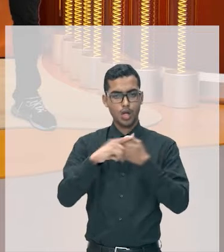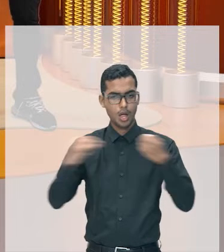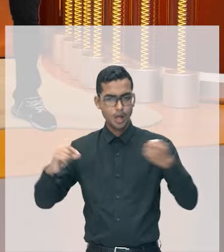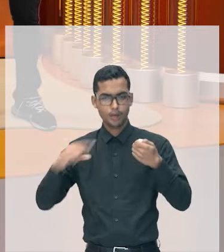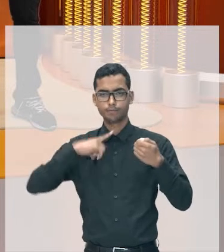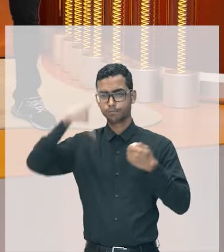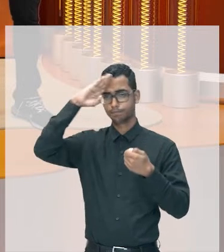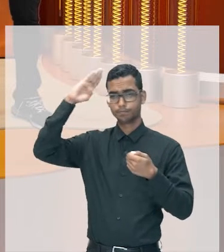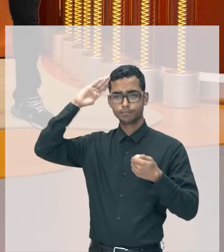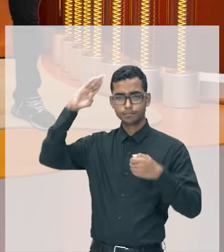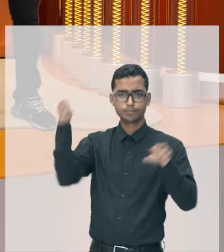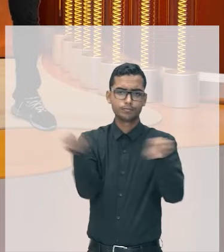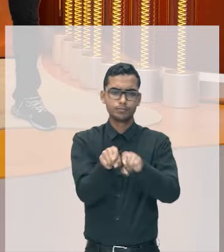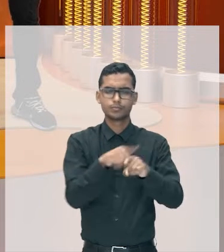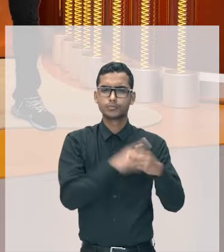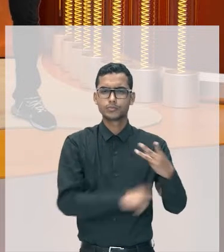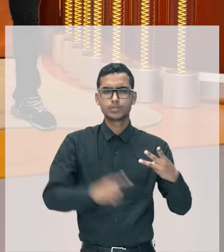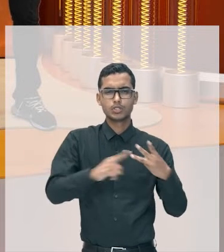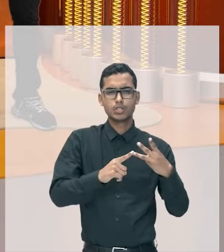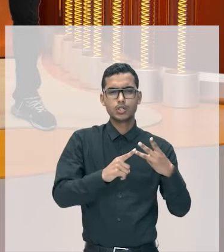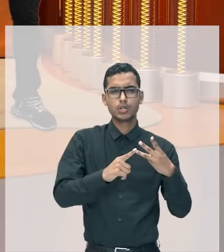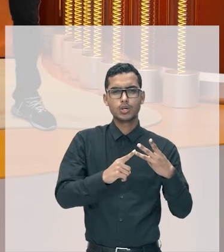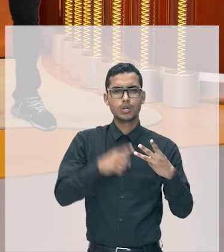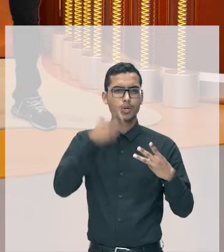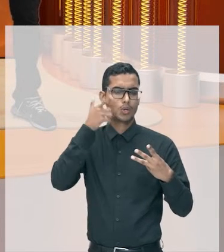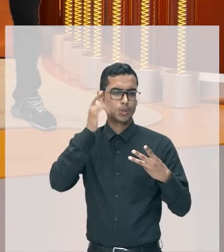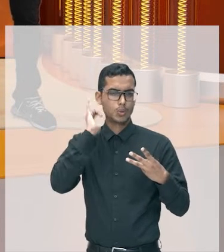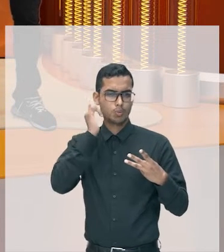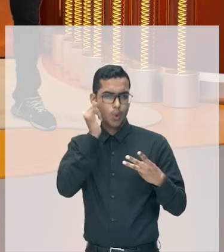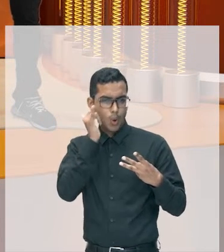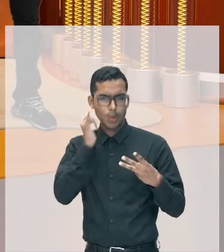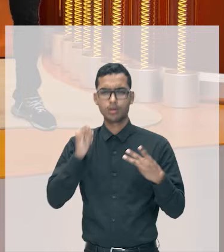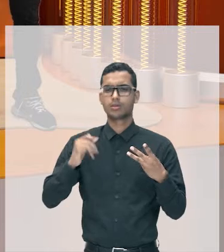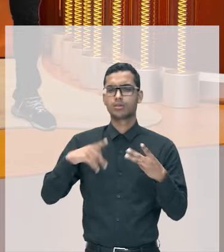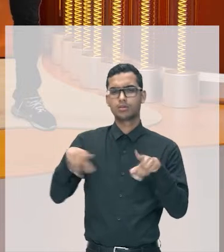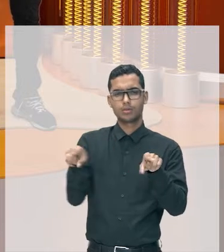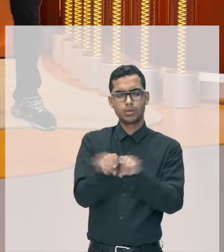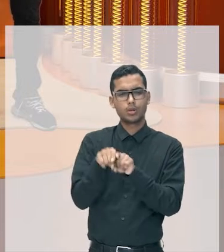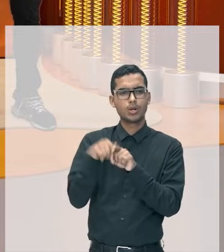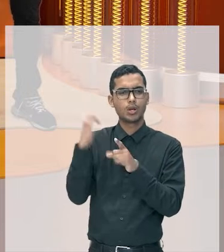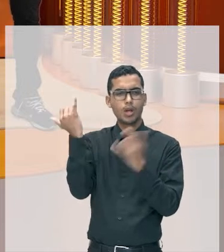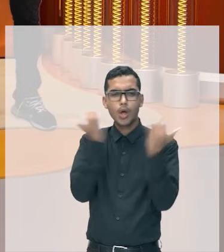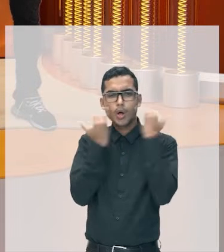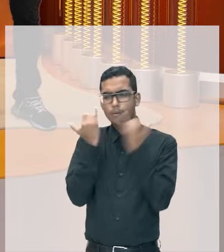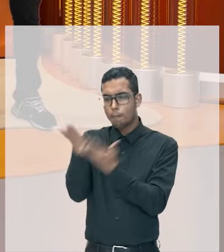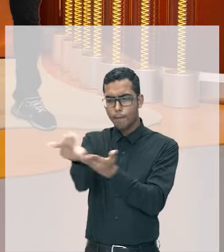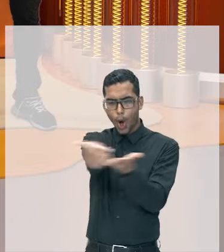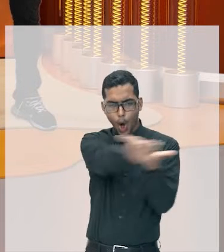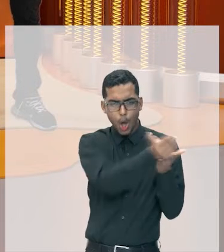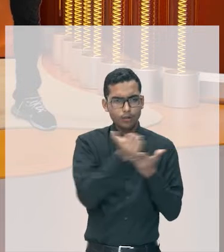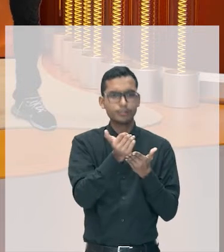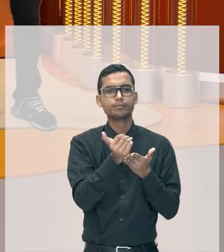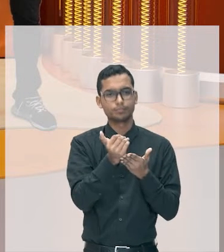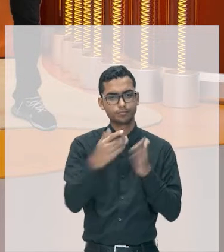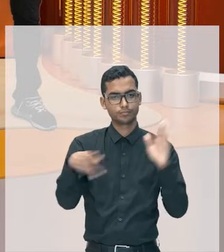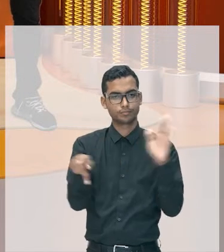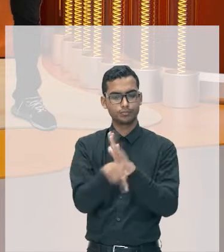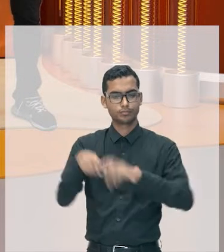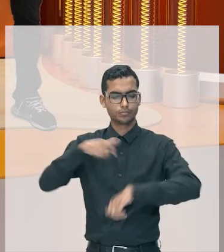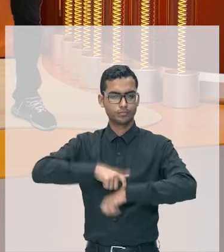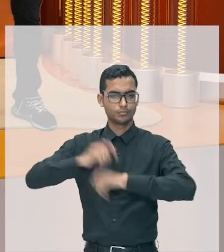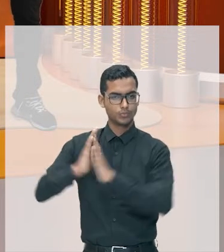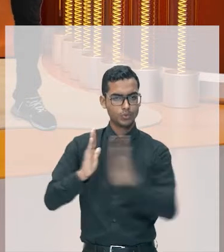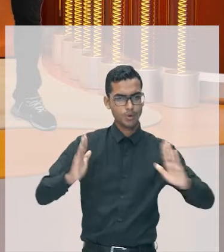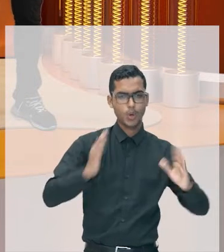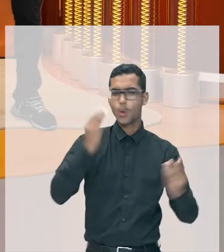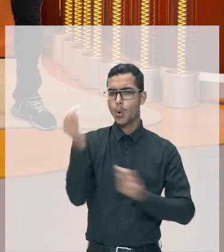e outros materiais que apresentam uma análise mais distante do tempo. Sabe, quando, por